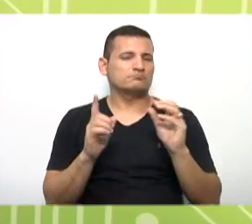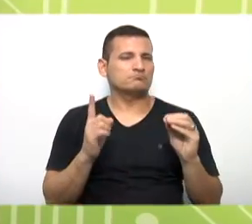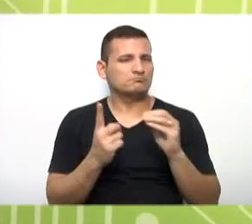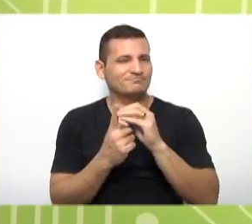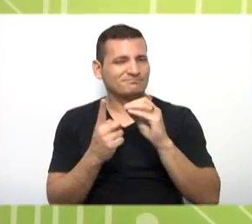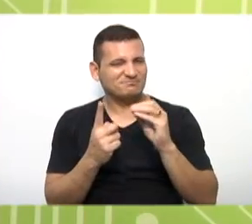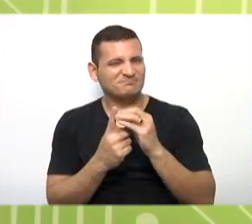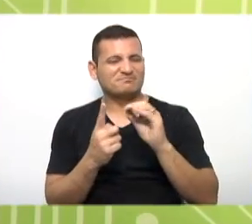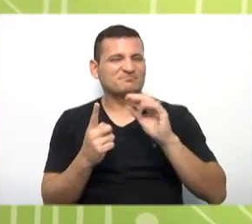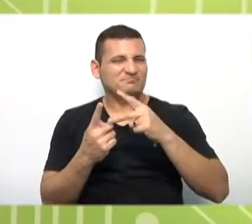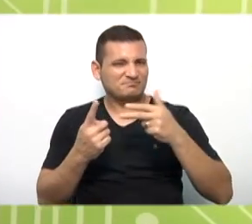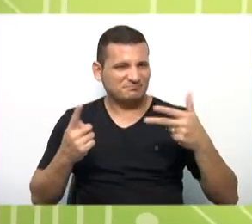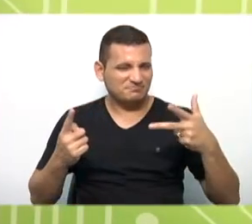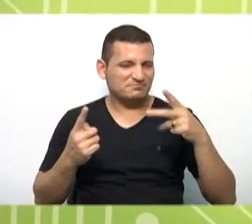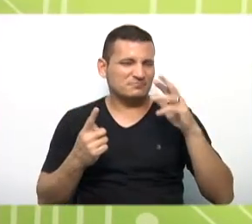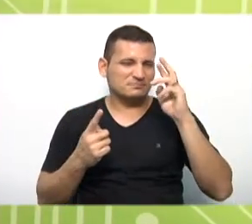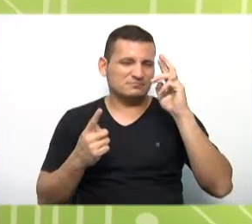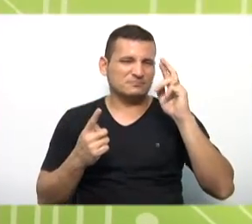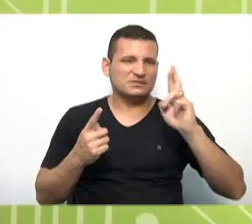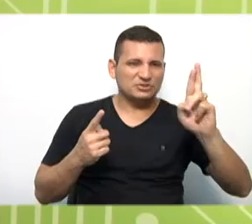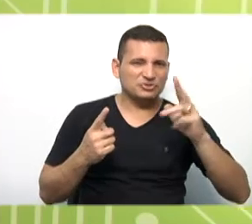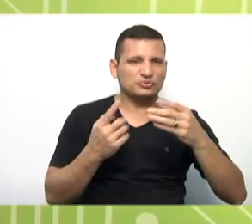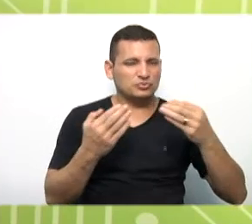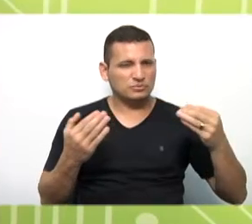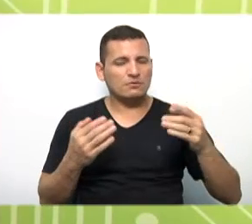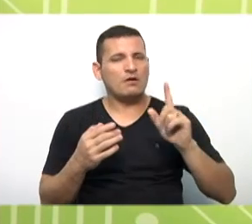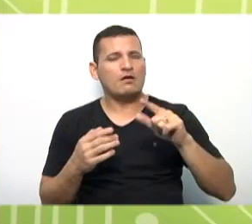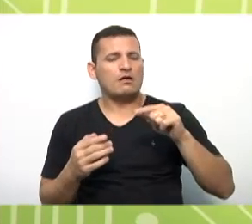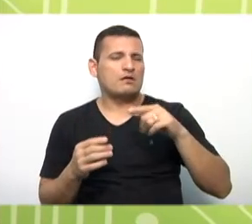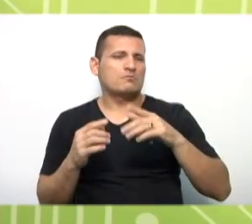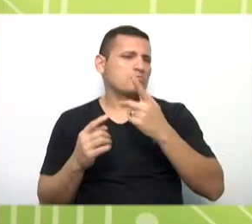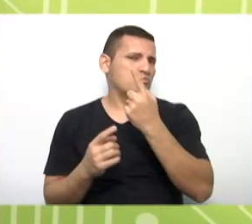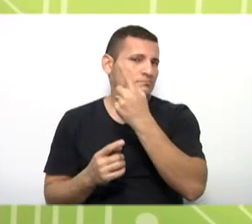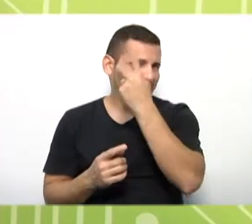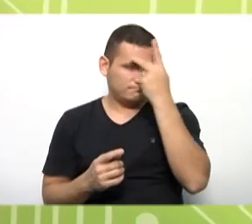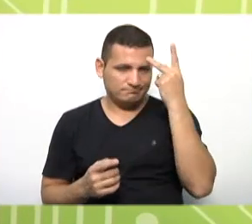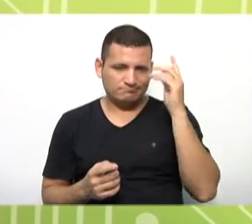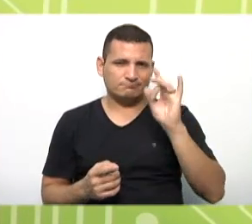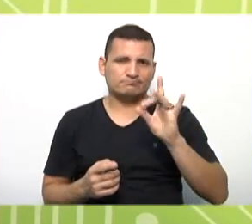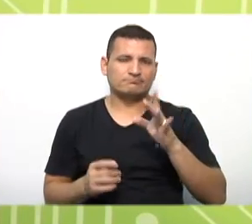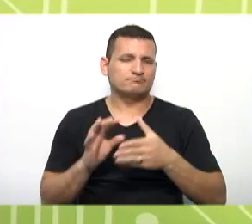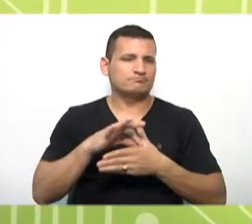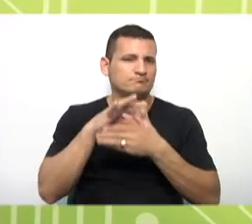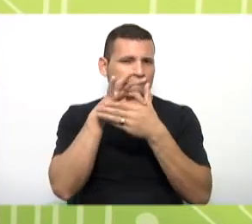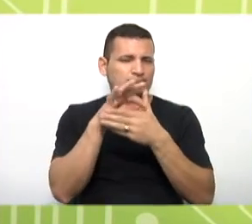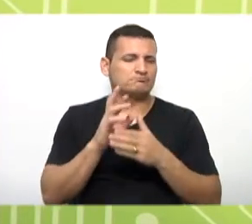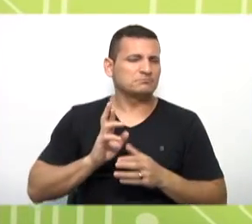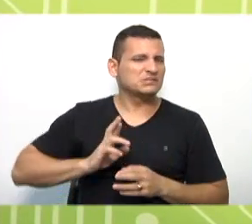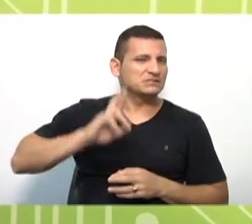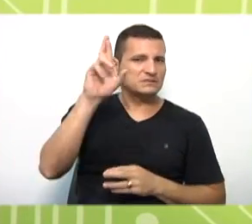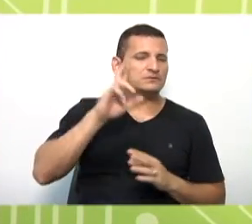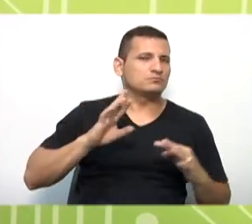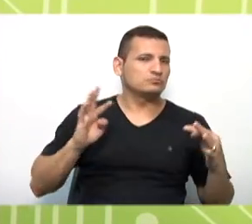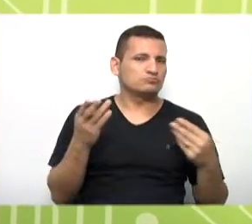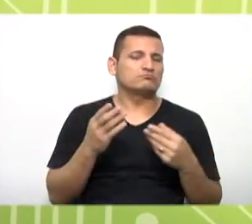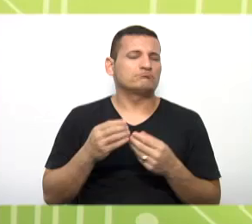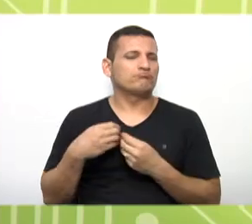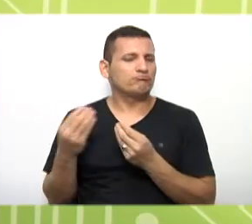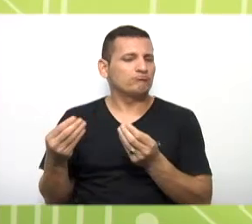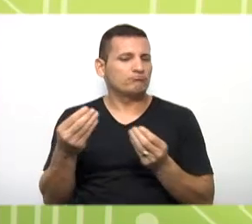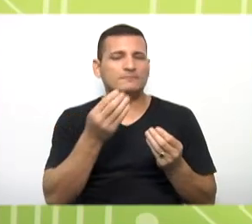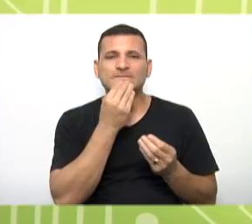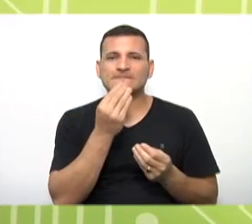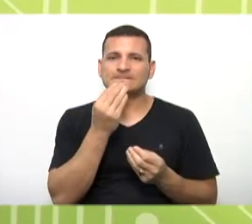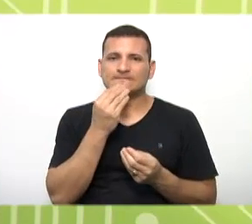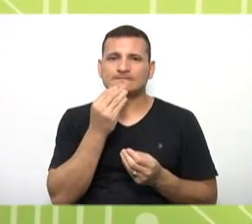você tomar para si, ou o líder tomar para si a tomada de decisões, não dando oportunidade